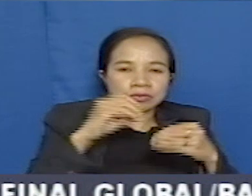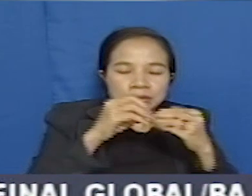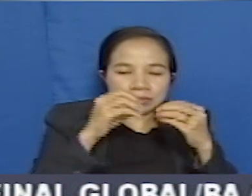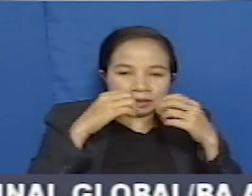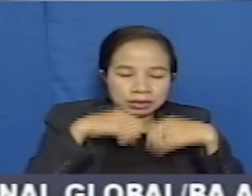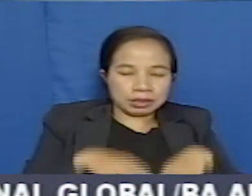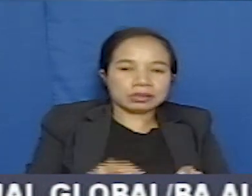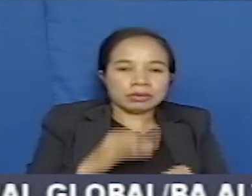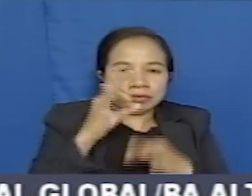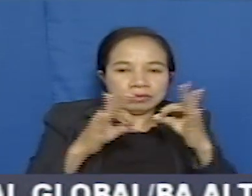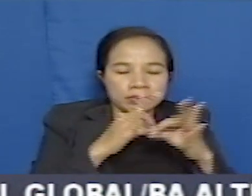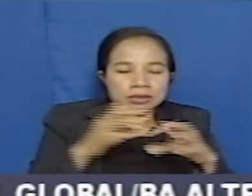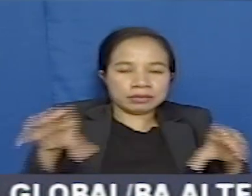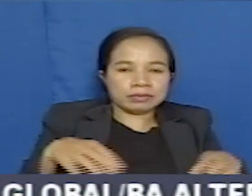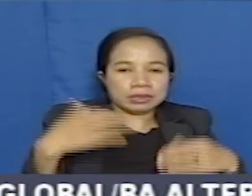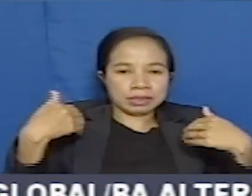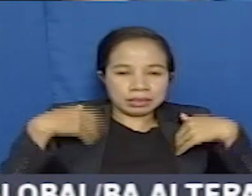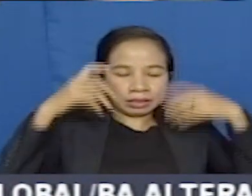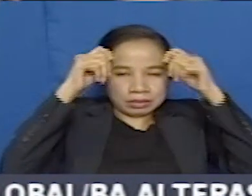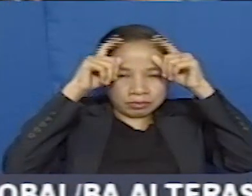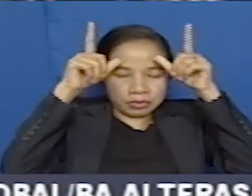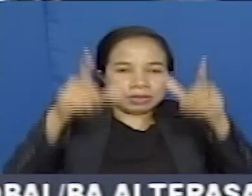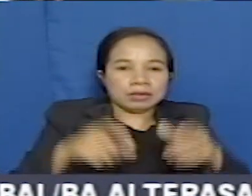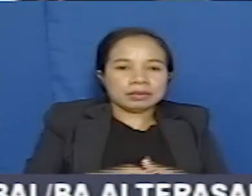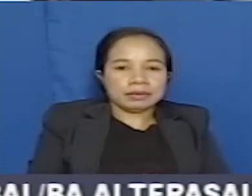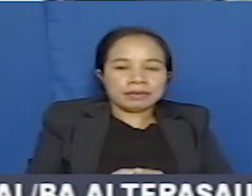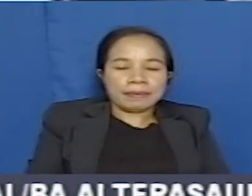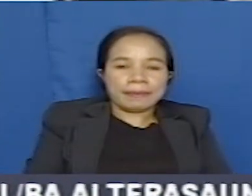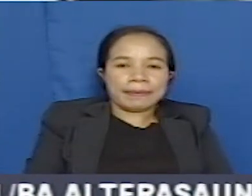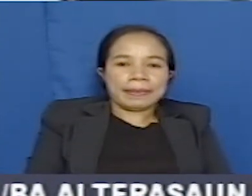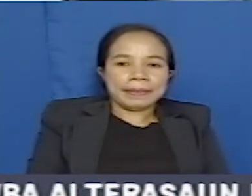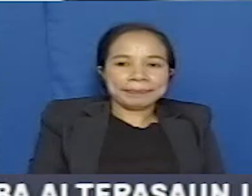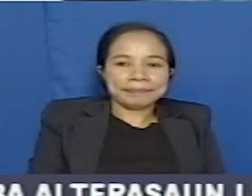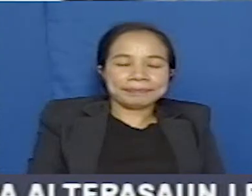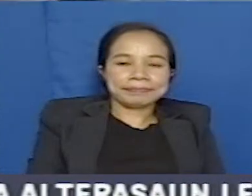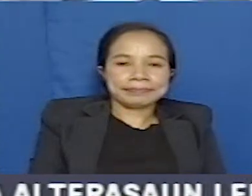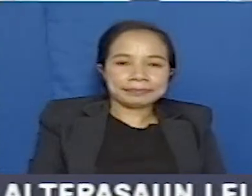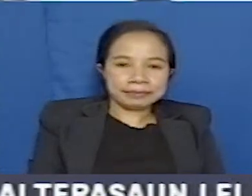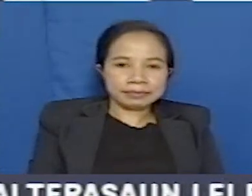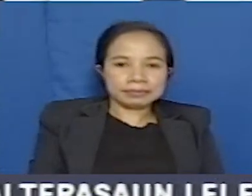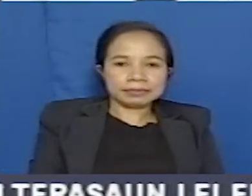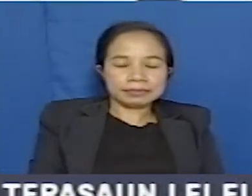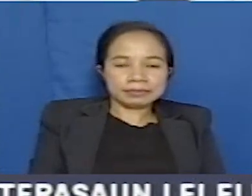onde garante Sira no serviço e a Timor-Leste. João Aníbal Abrão da Costa, ba RTTL.